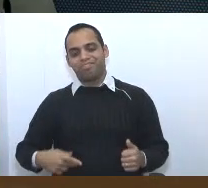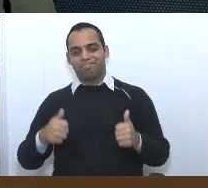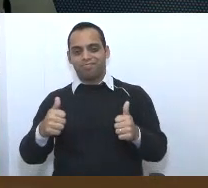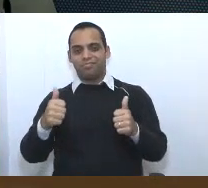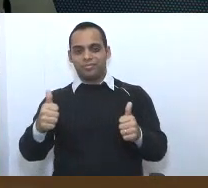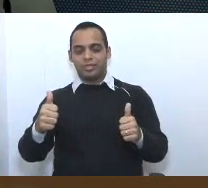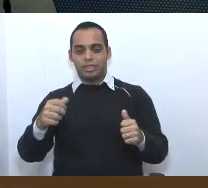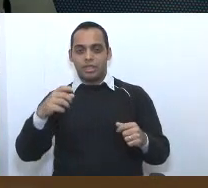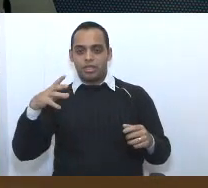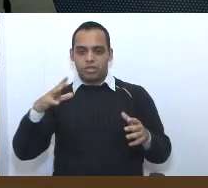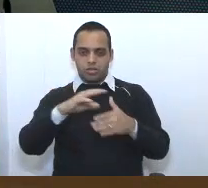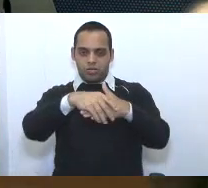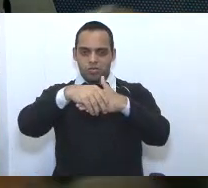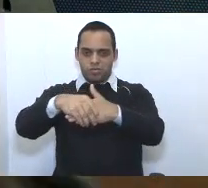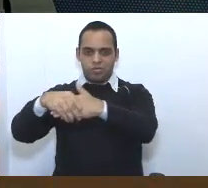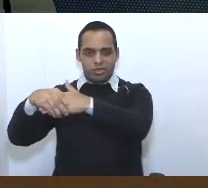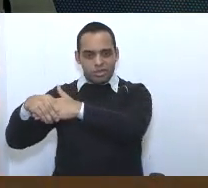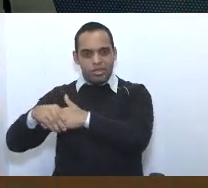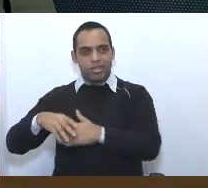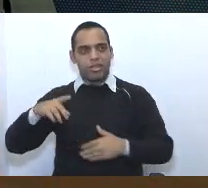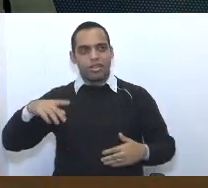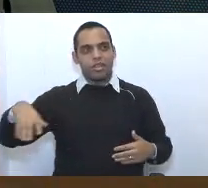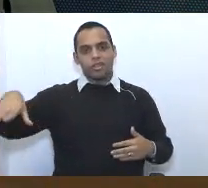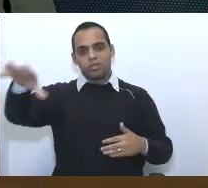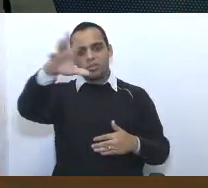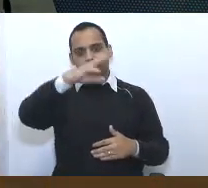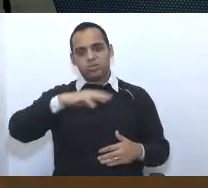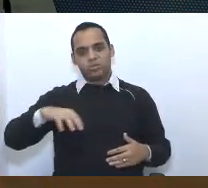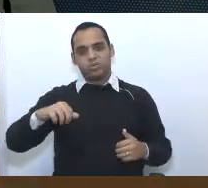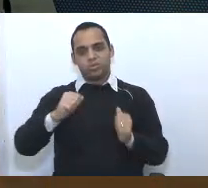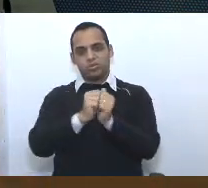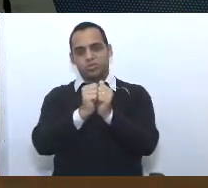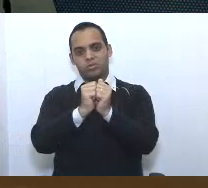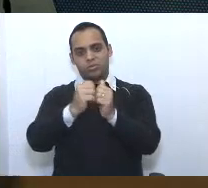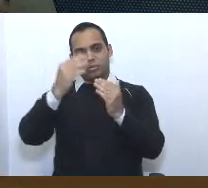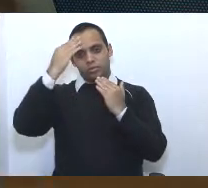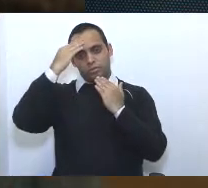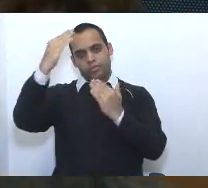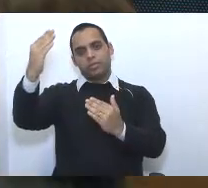toda a sua equipe e um grande abraço ao nosso amigo, doutor Severino. Muito obrigado, doutor